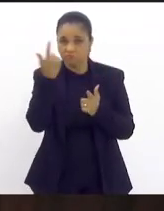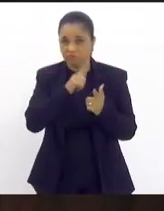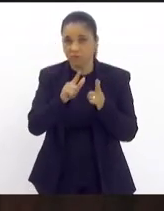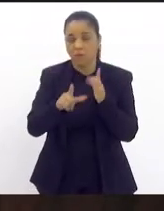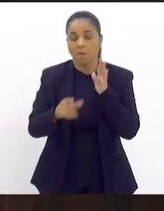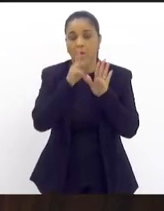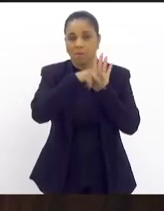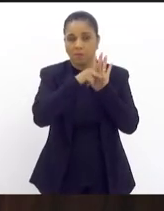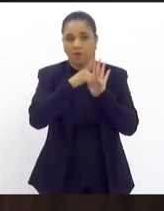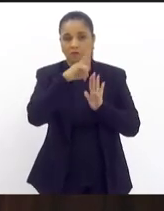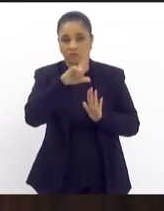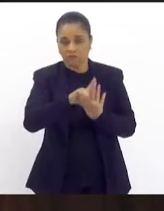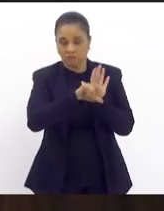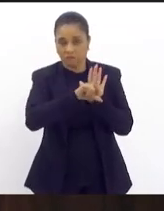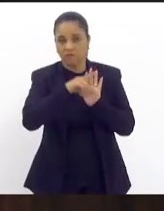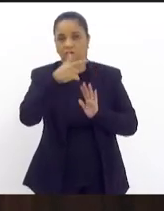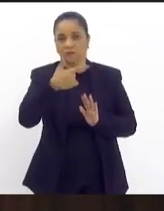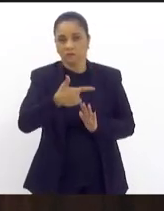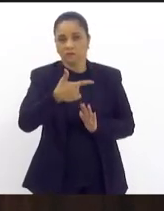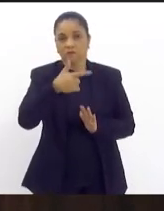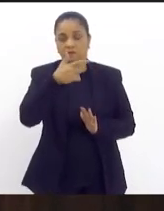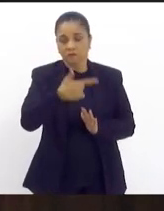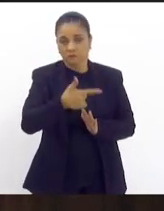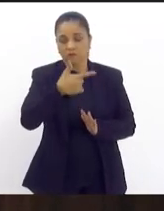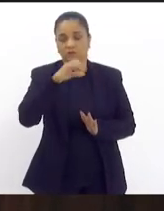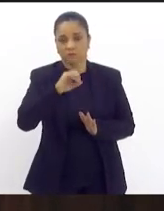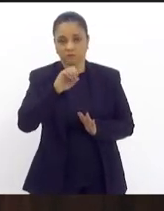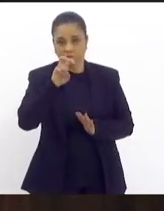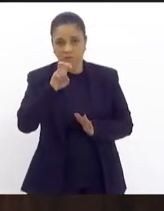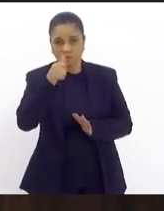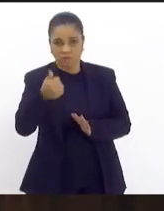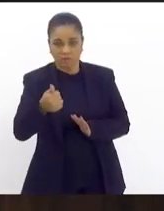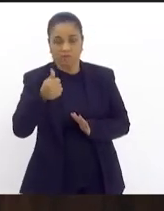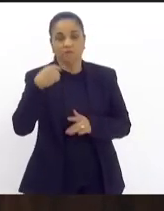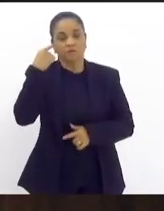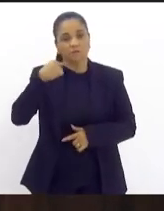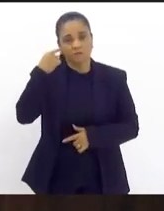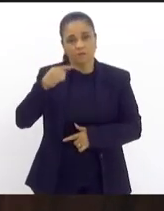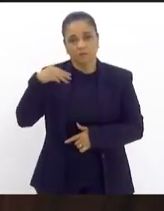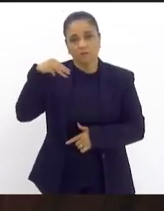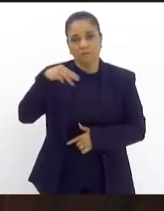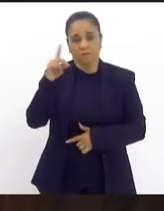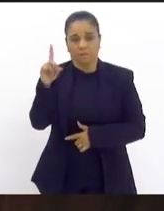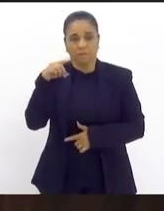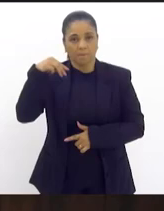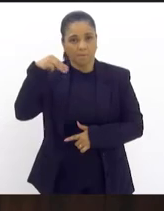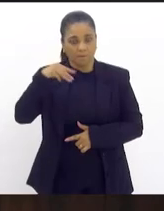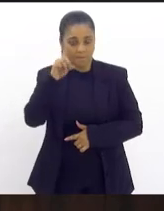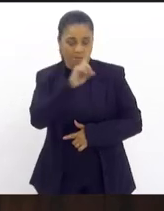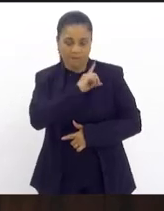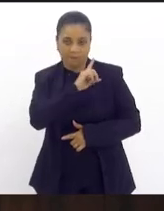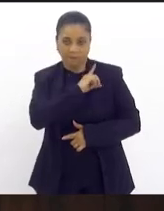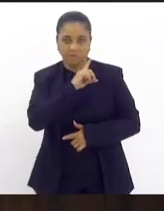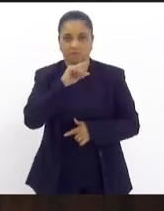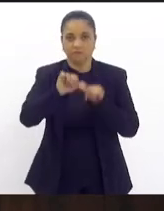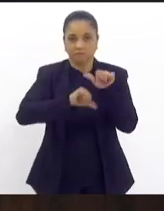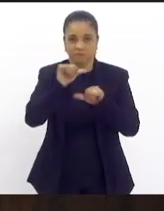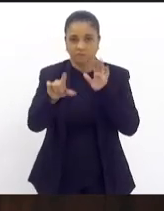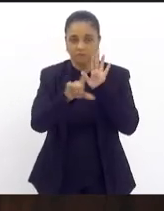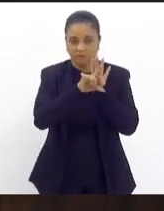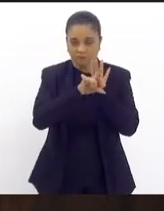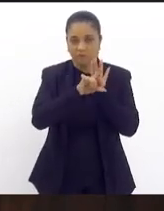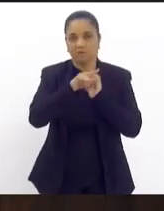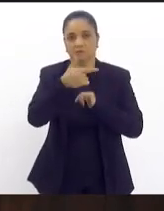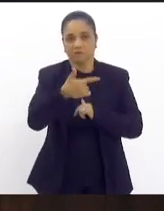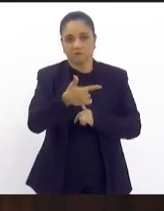número 25A de 2023, de autoria da deputada Marta Rocha, que altera a lei 5.645, de 6